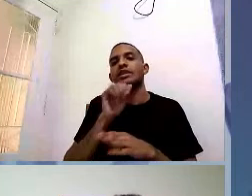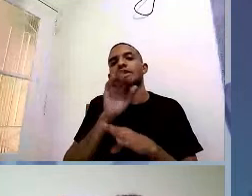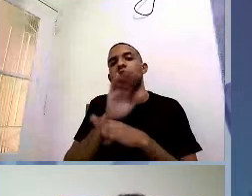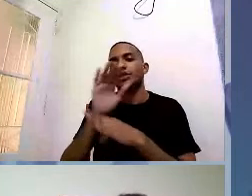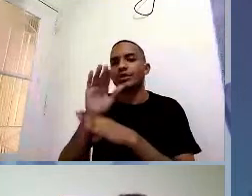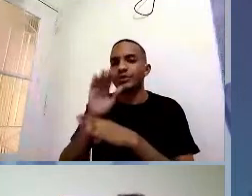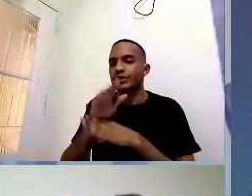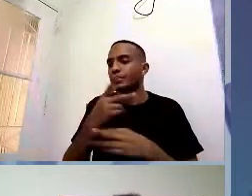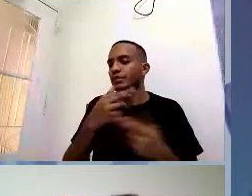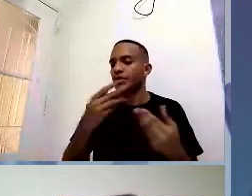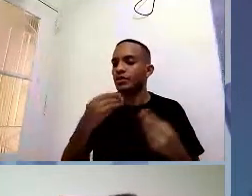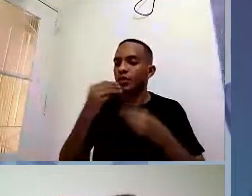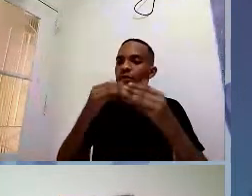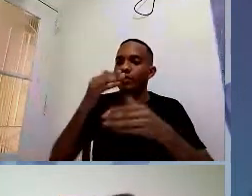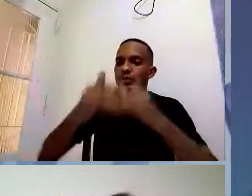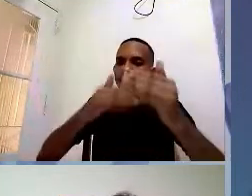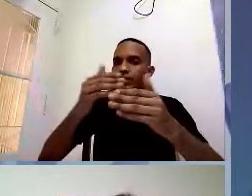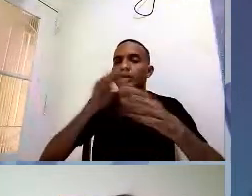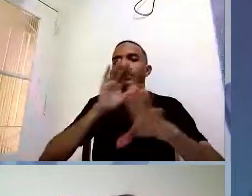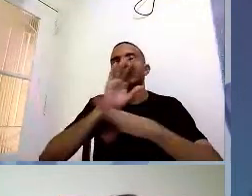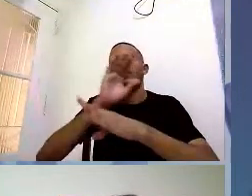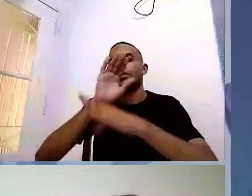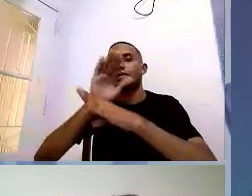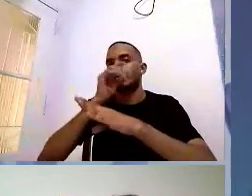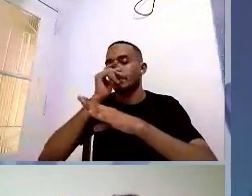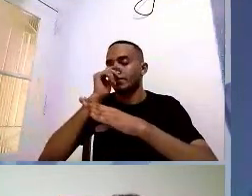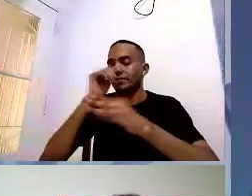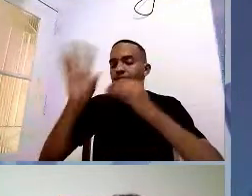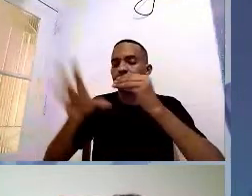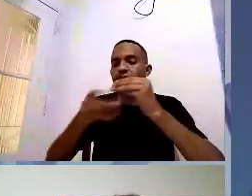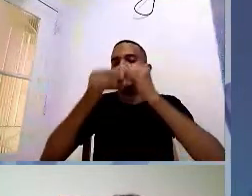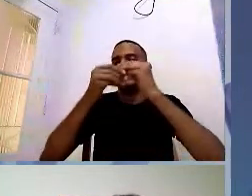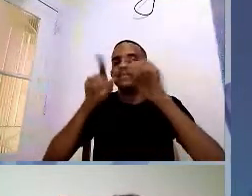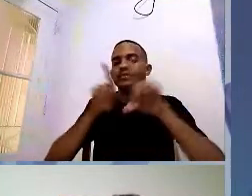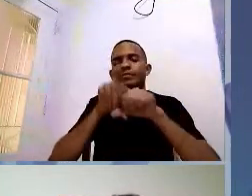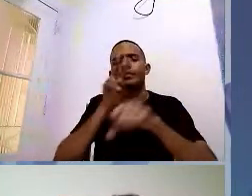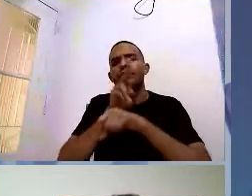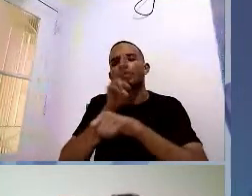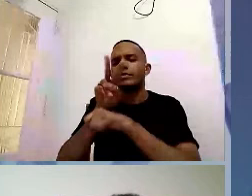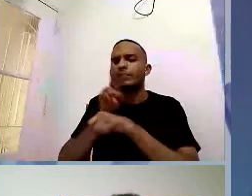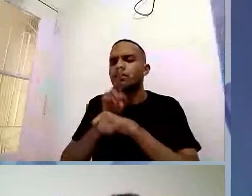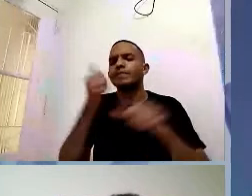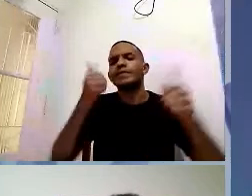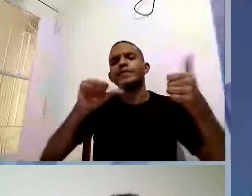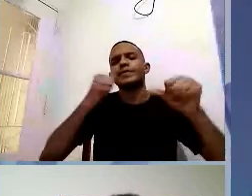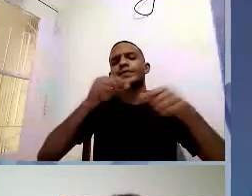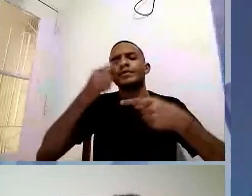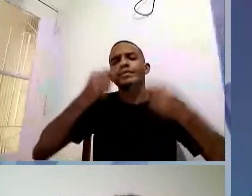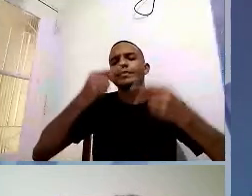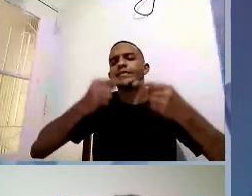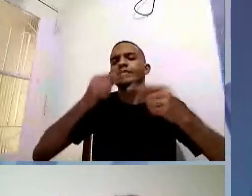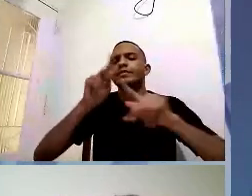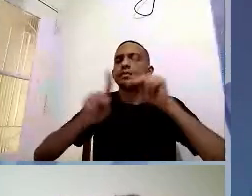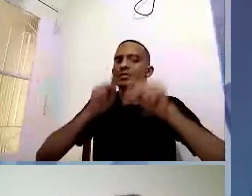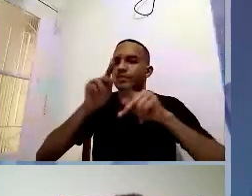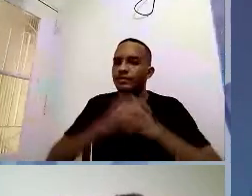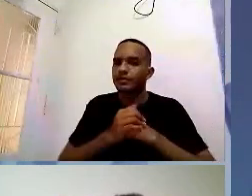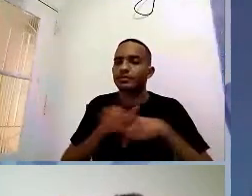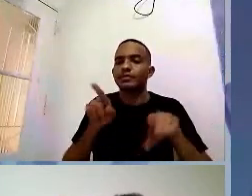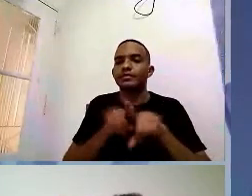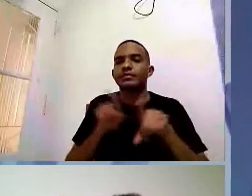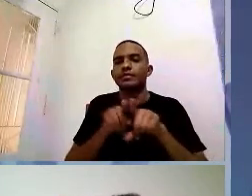incidência sobre os processos de formulação, implementação, monitoramento e avaliação de políticas públicas, de forma